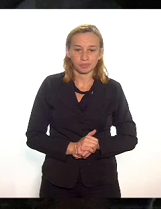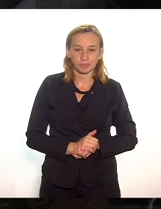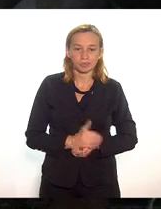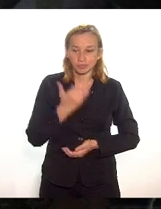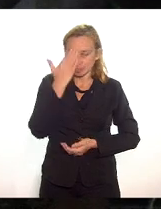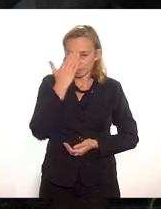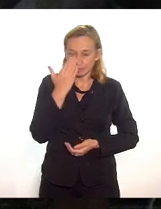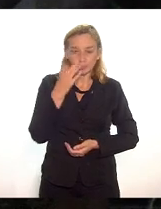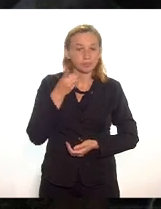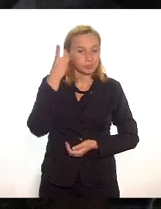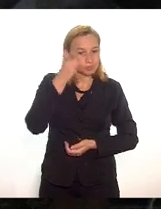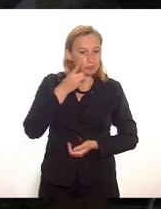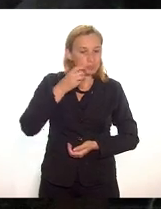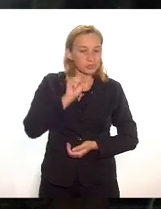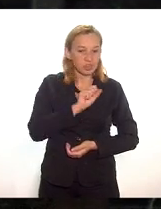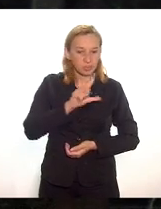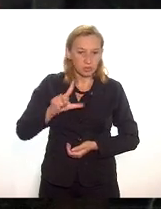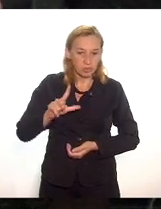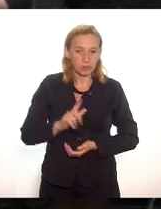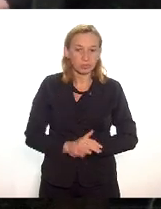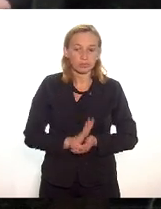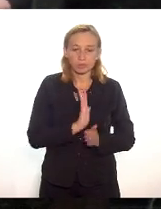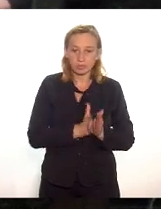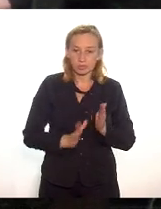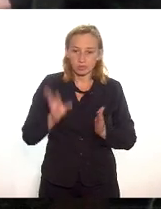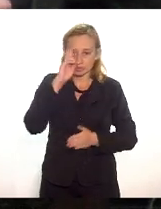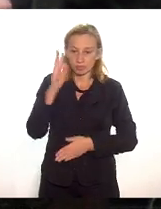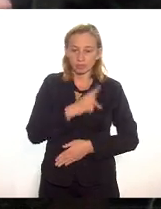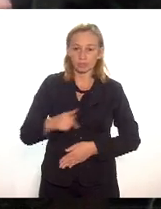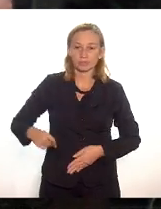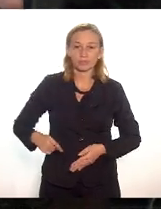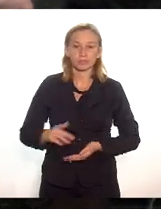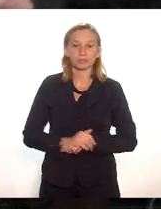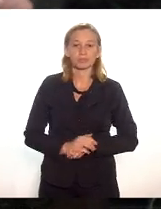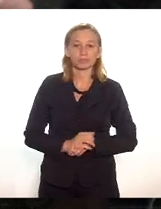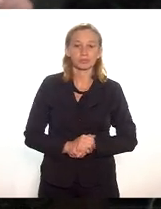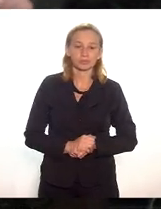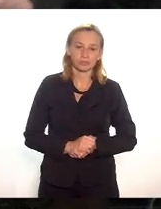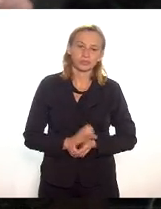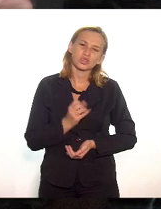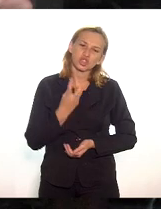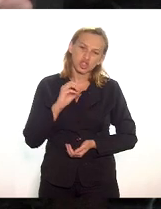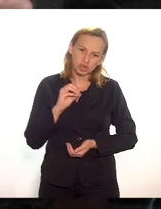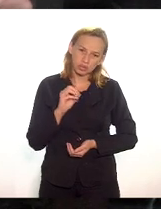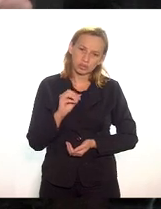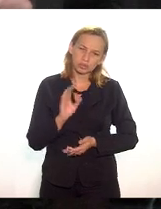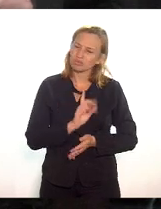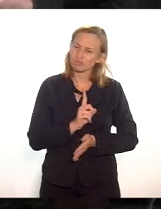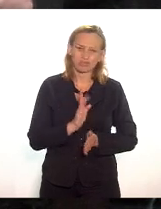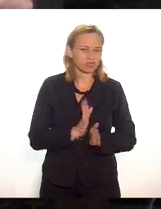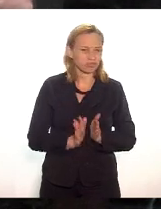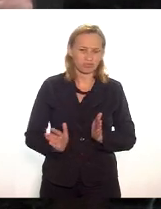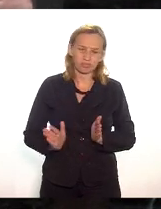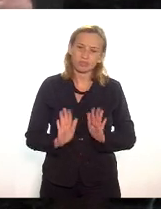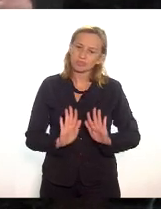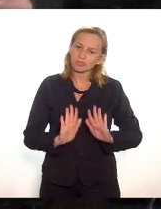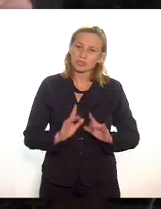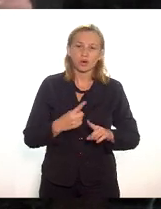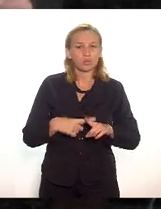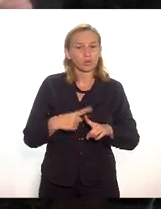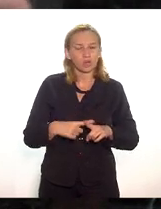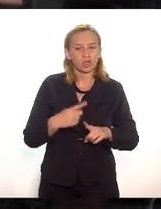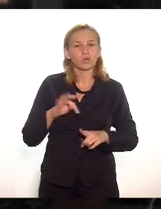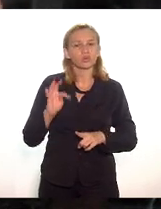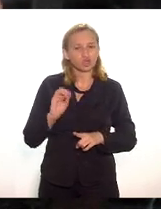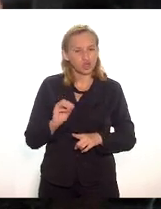Obrigado, Samuel. Questão de ordem, senhor presidente. Chico, eu não vou conceder questão de ordem, porque o Gustavo Schmidt